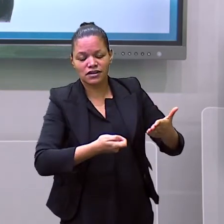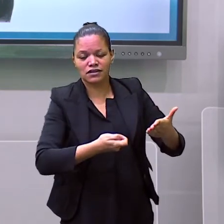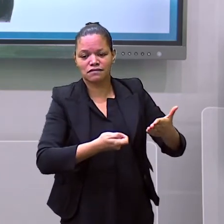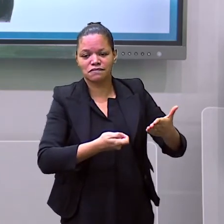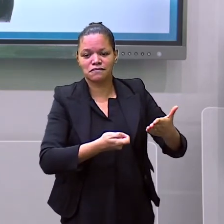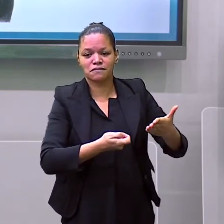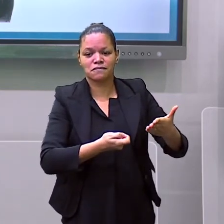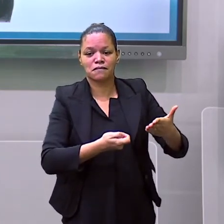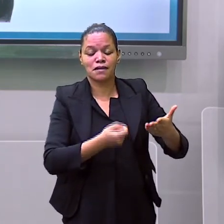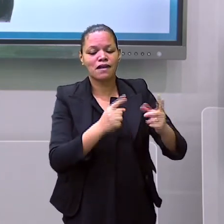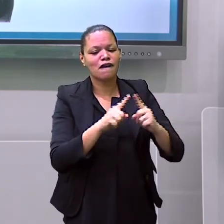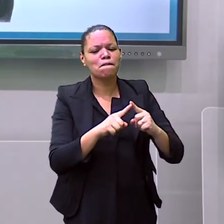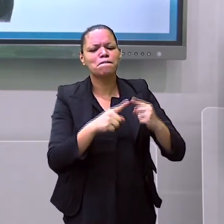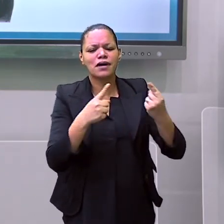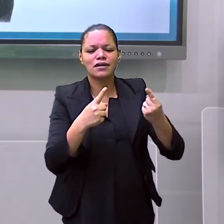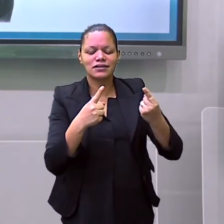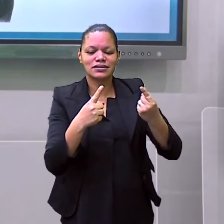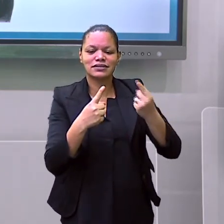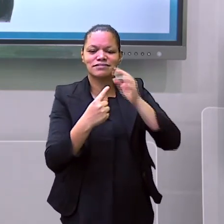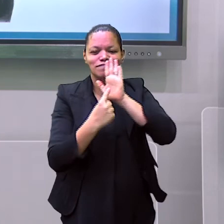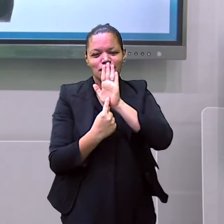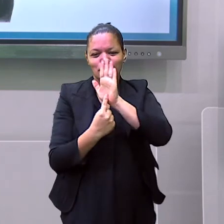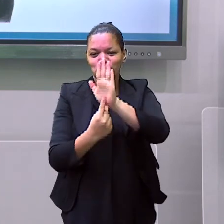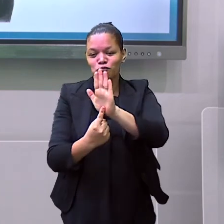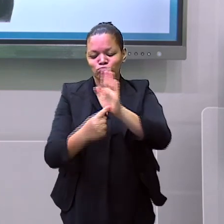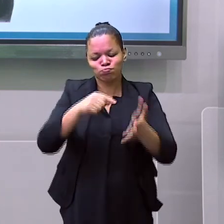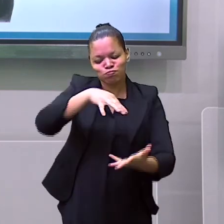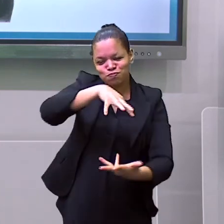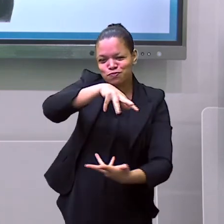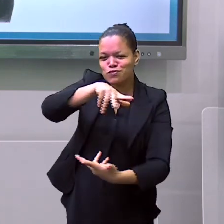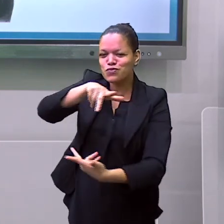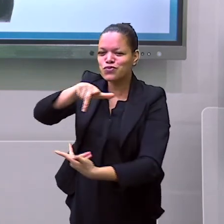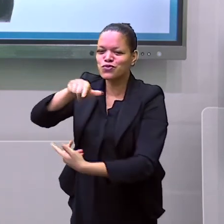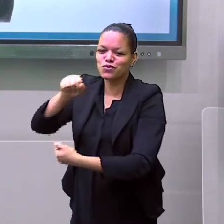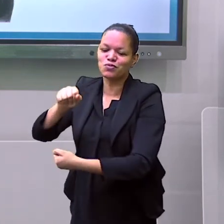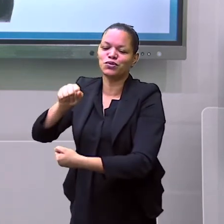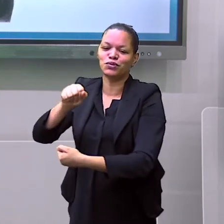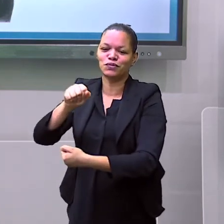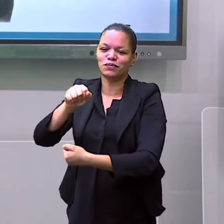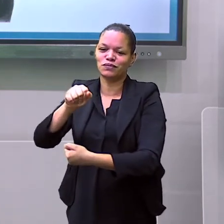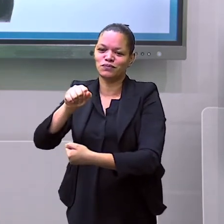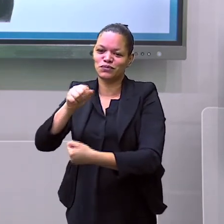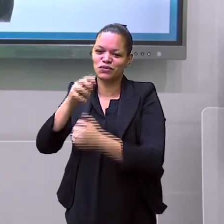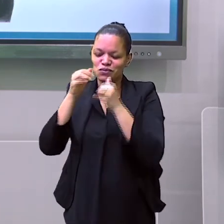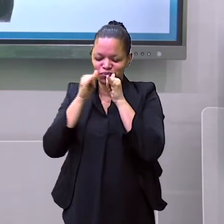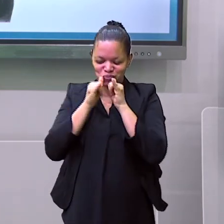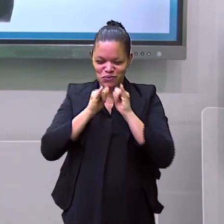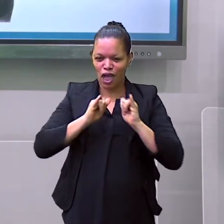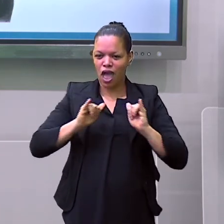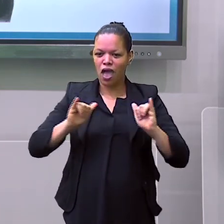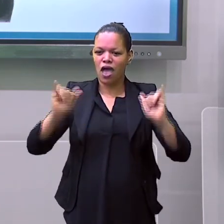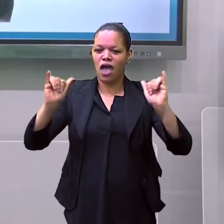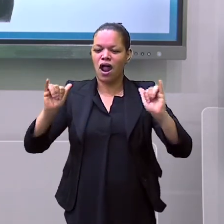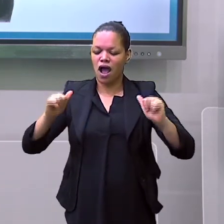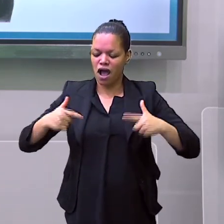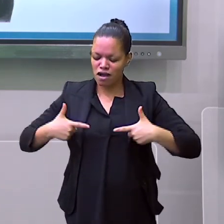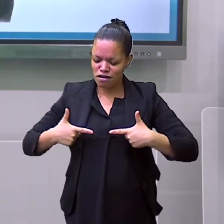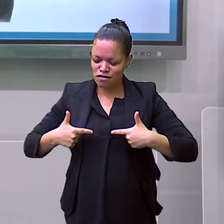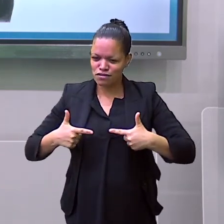descrições. Então, agora eu gostaria que você analisasse aí. Escrever um diário é